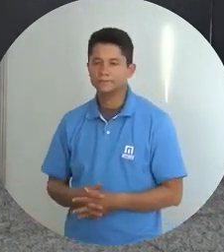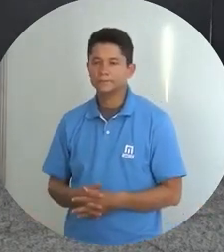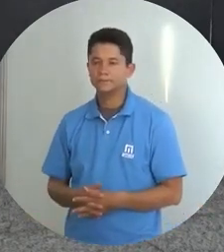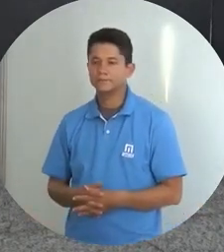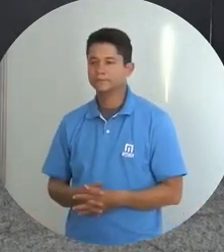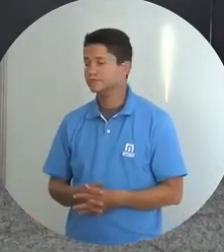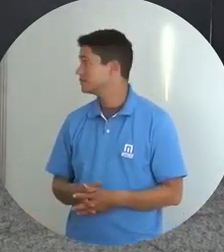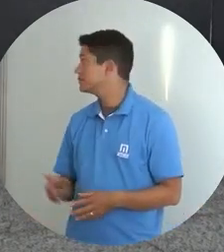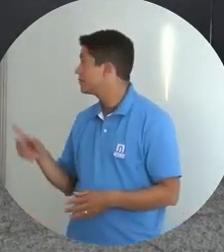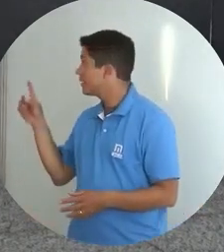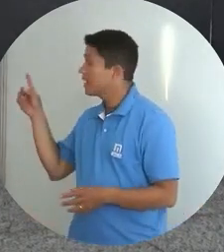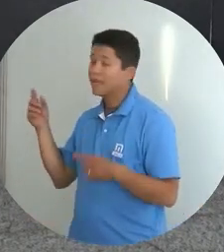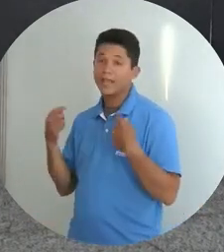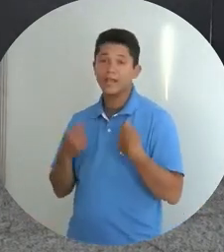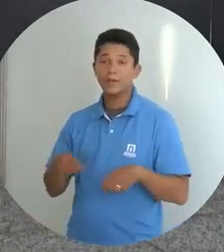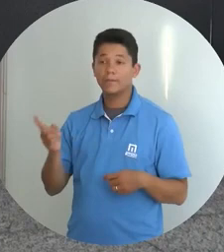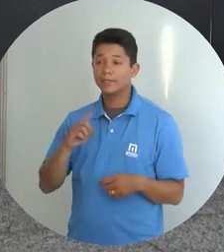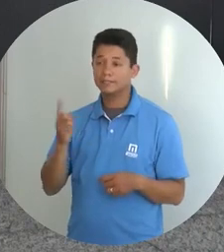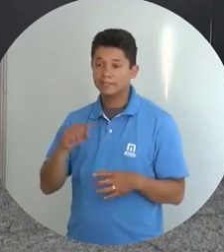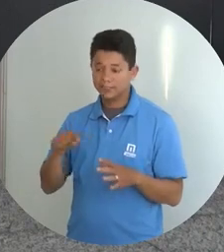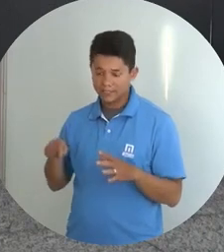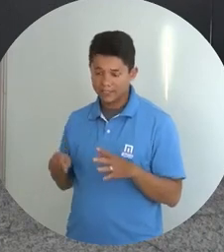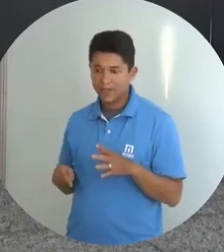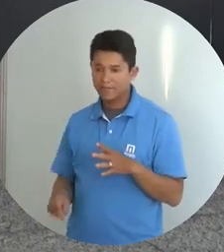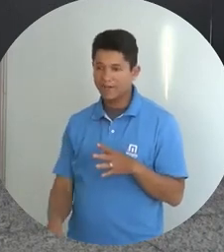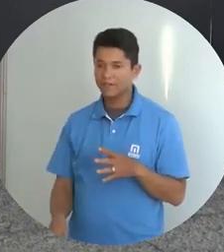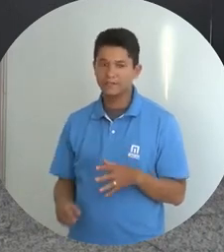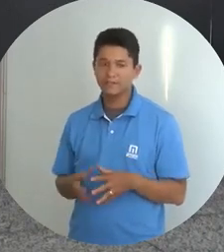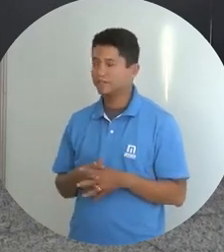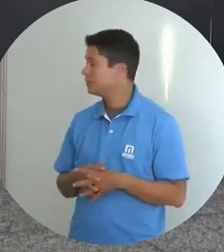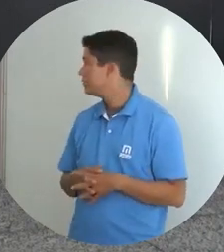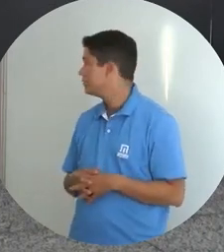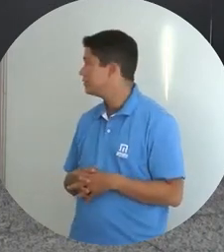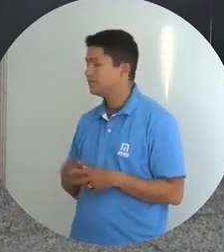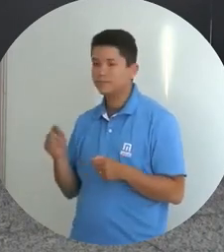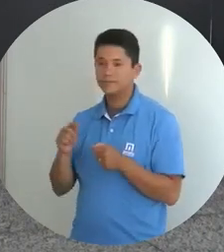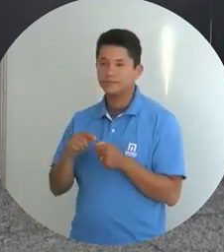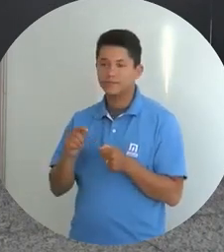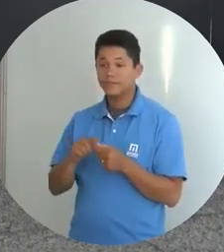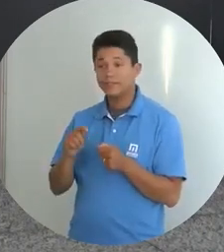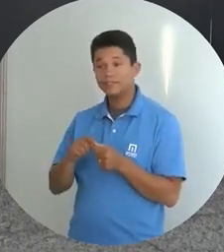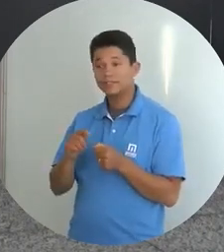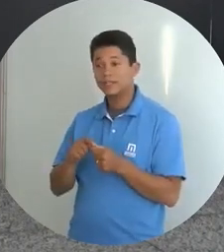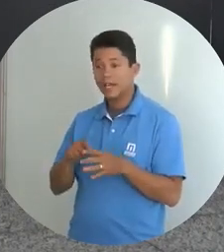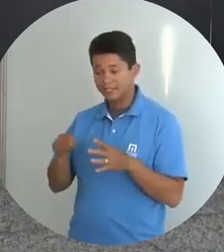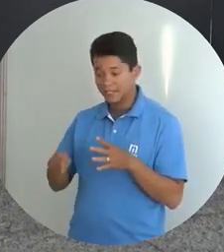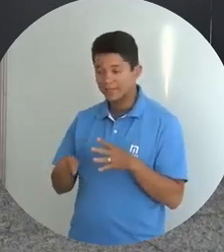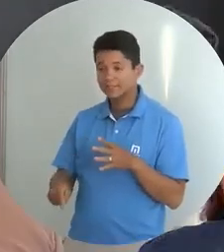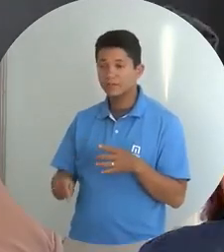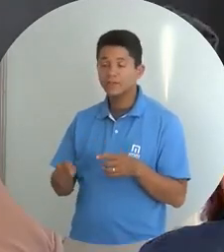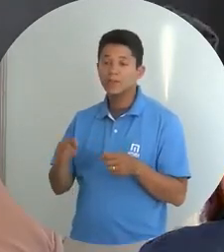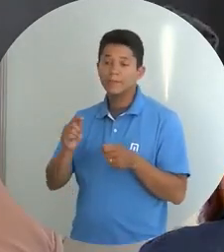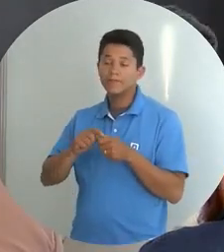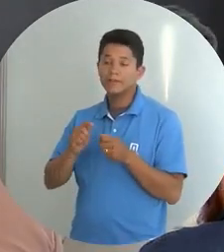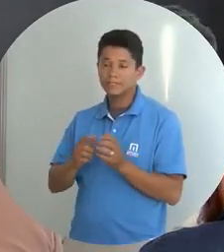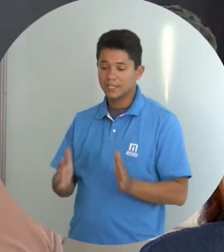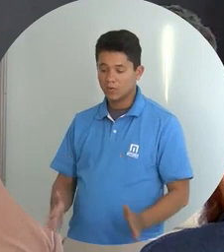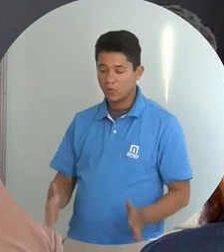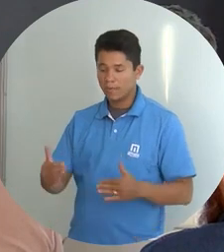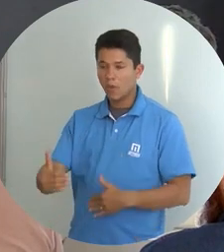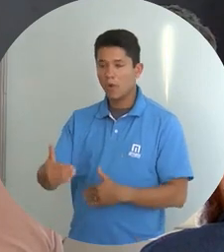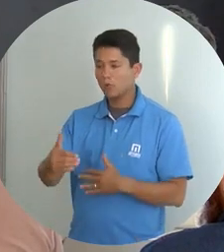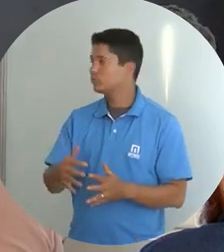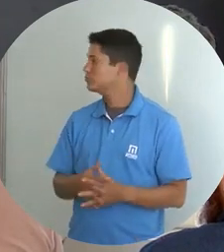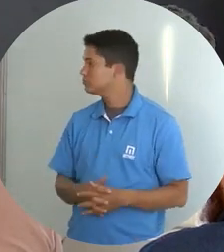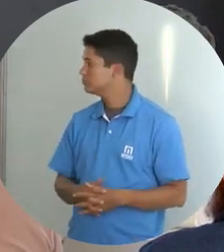sem necessidade de se escavar o entorno. A escavação foi feita justamente só para se fazer o bloco, então foi uma concretagem contra